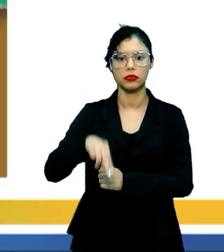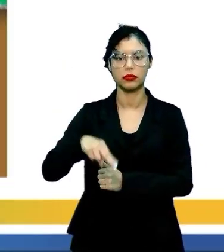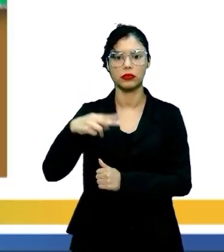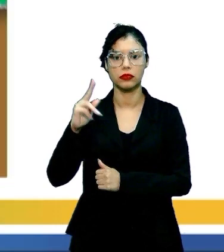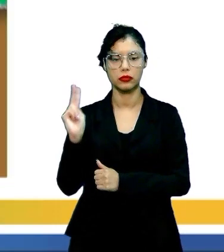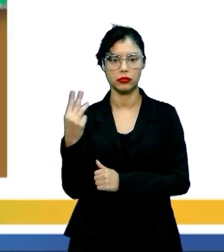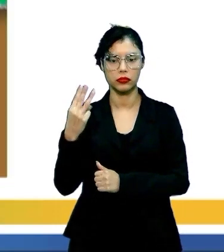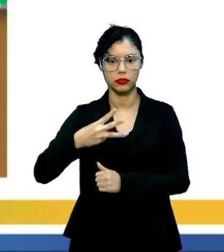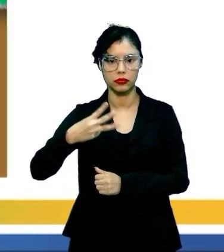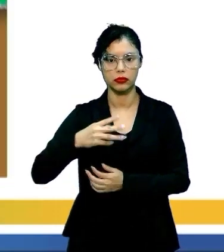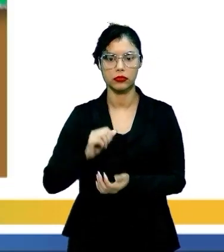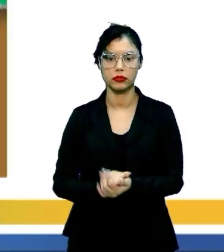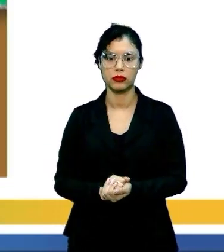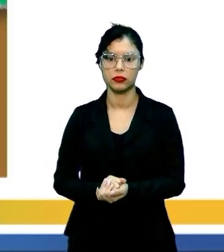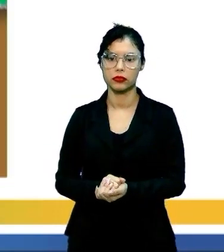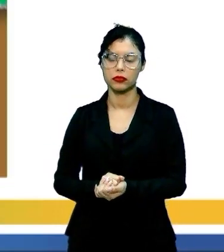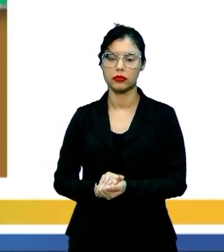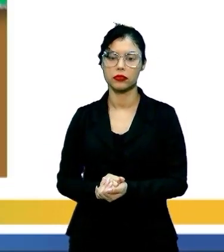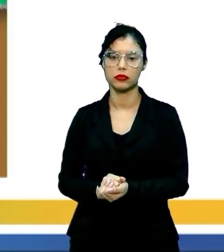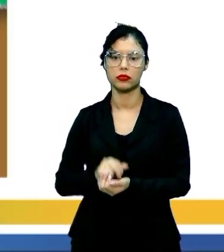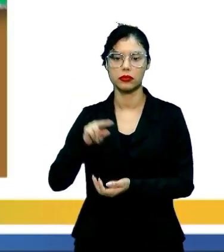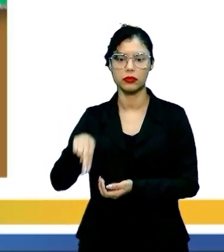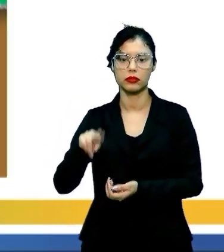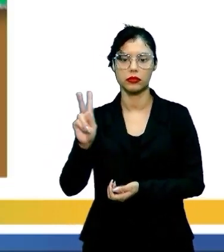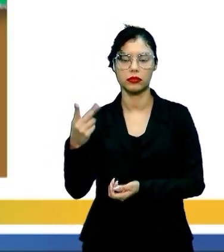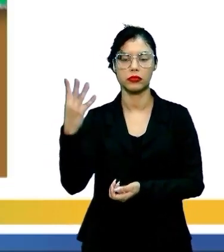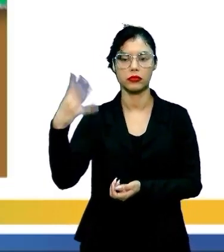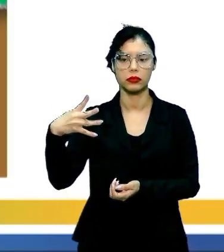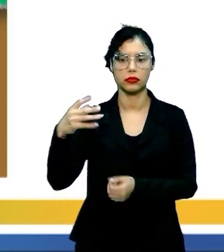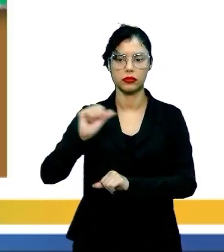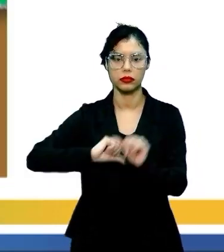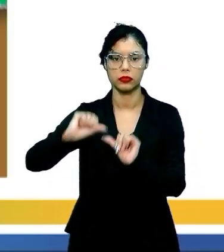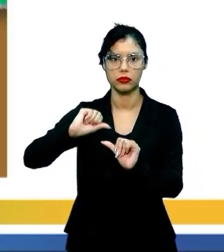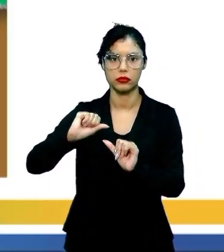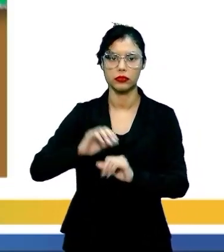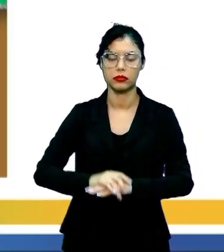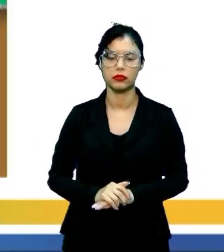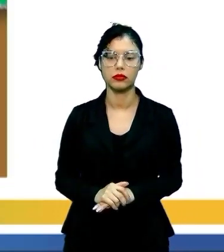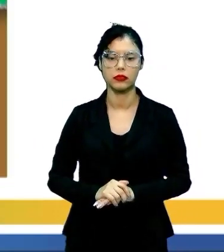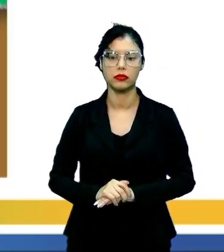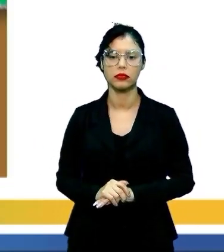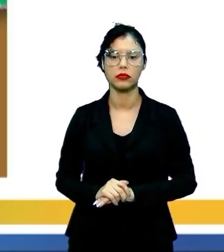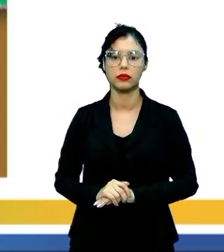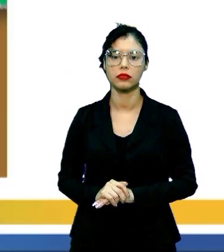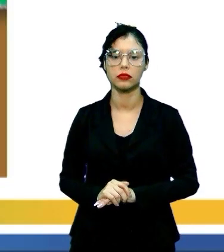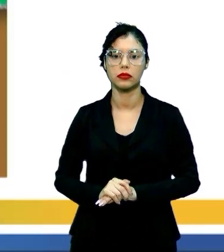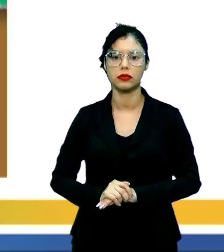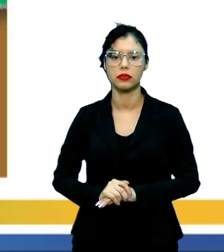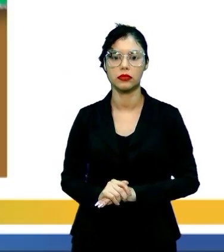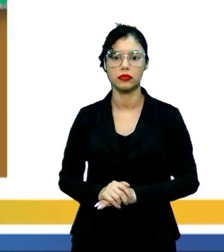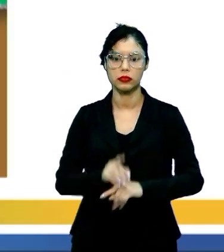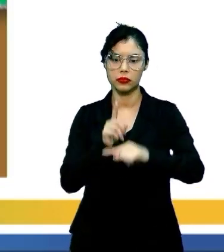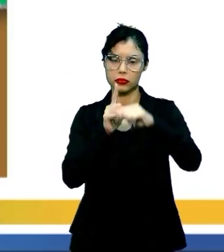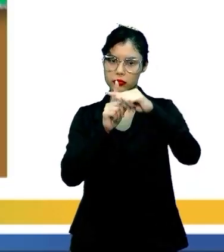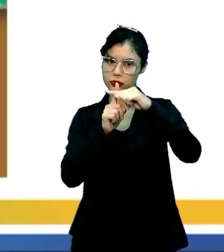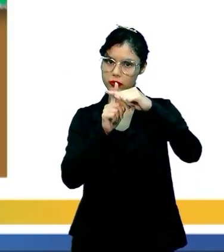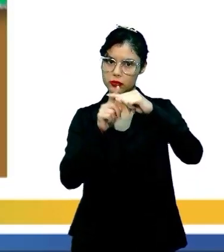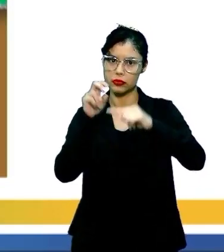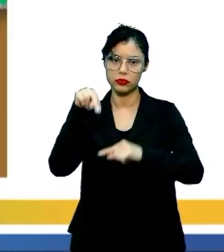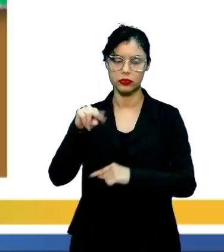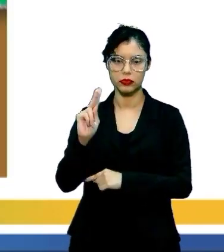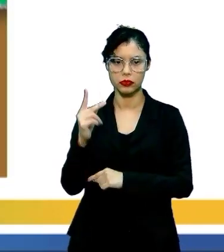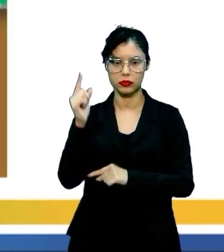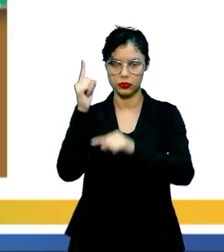NH3, em amônio, NH4, com um sinalzinho de mais lá em cima desse